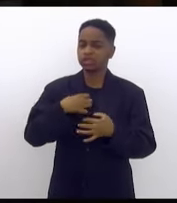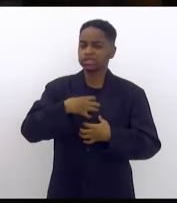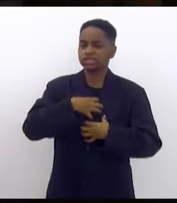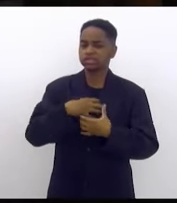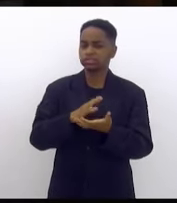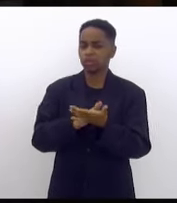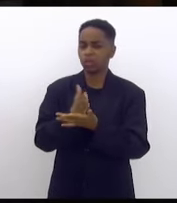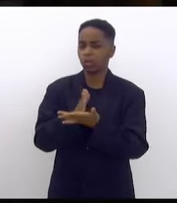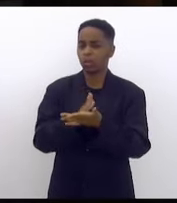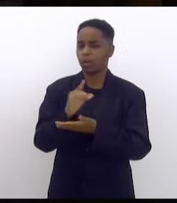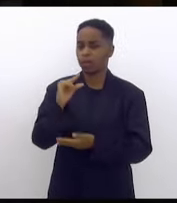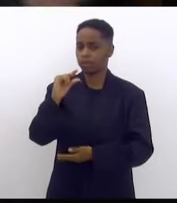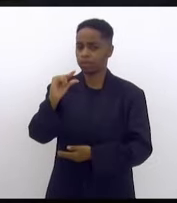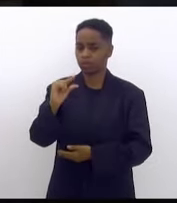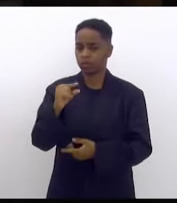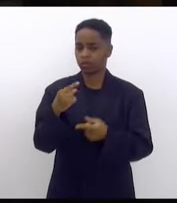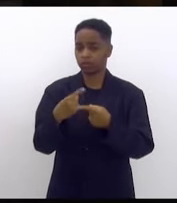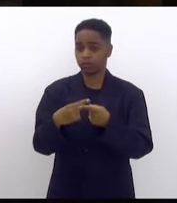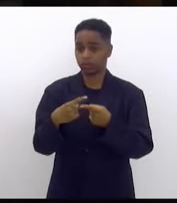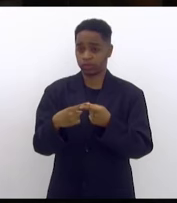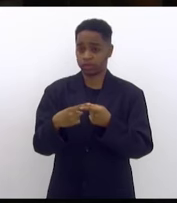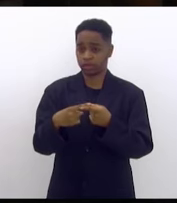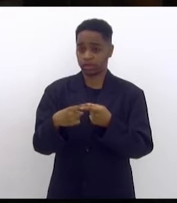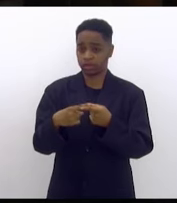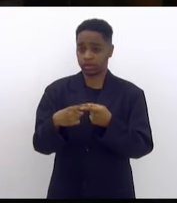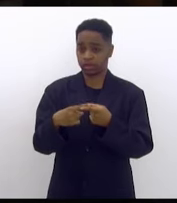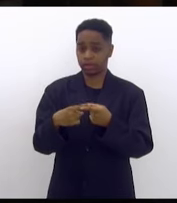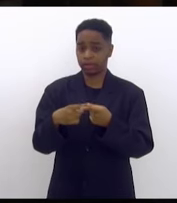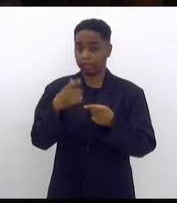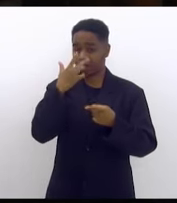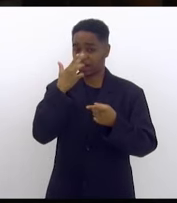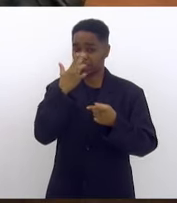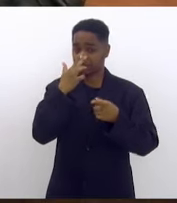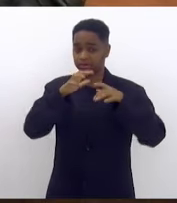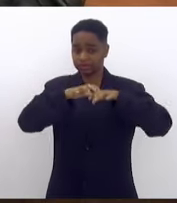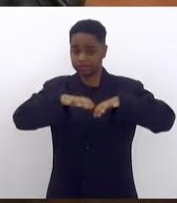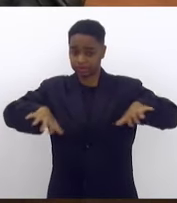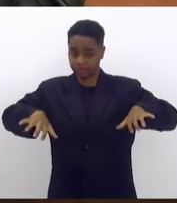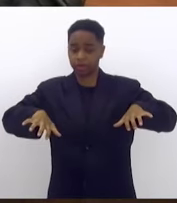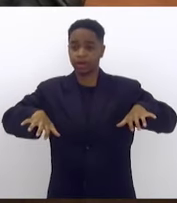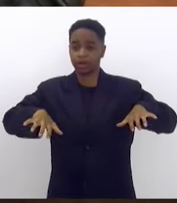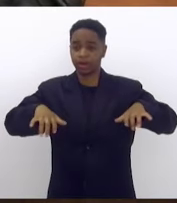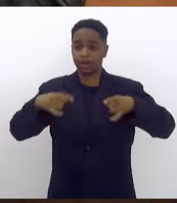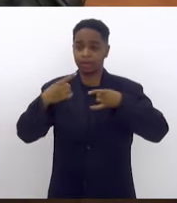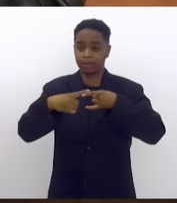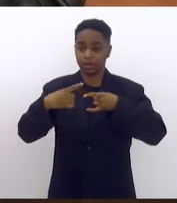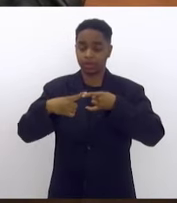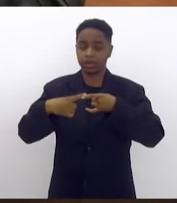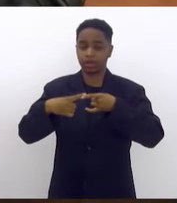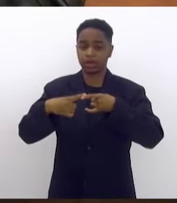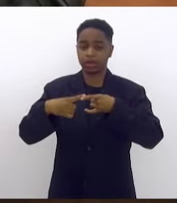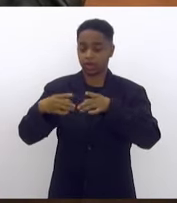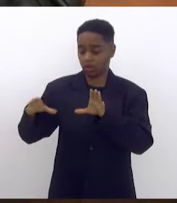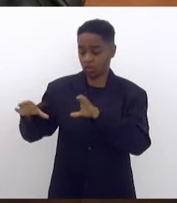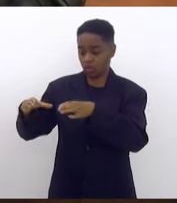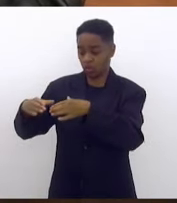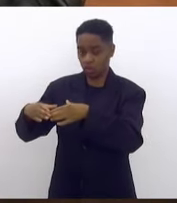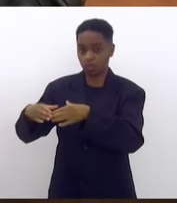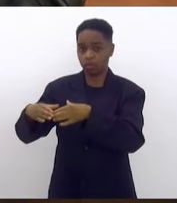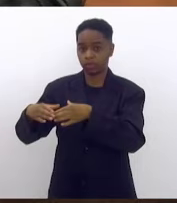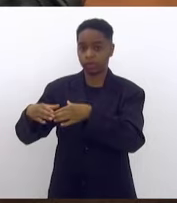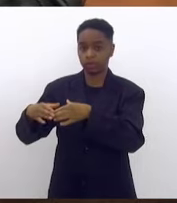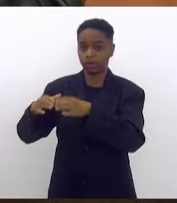Luiz Paulo, porque o urubu estava dividido. O urubu, uma parte, torcia para o